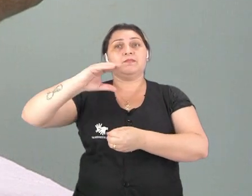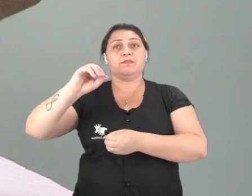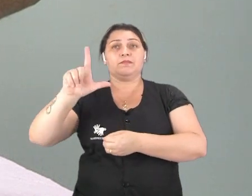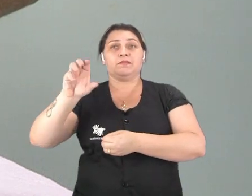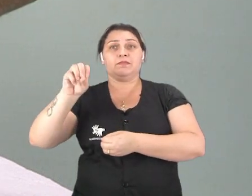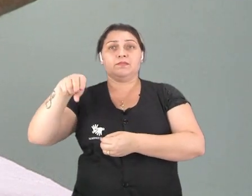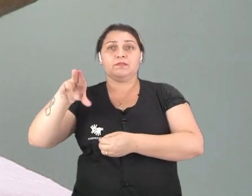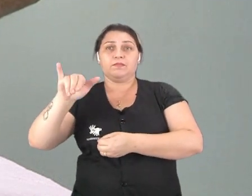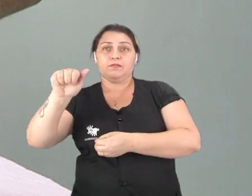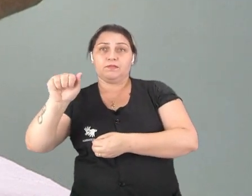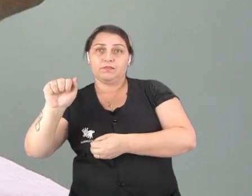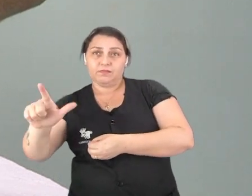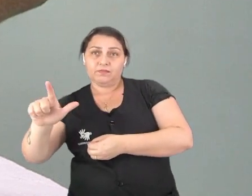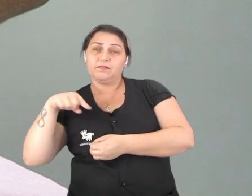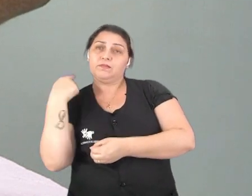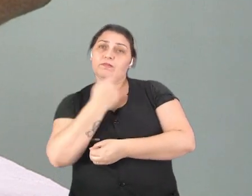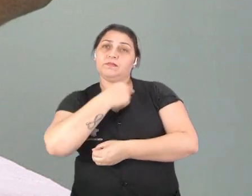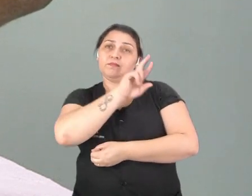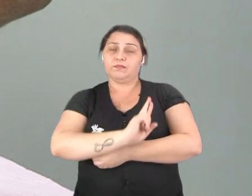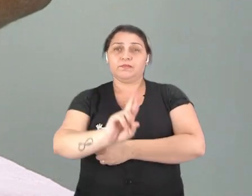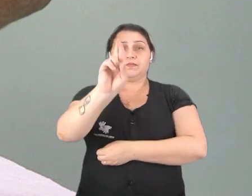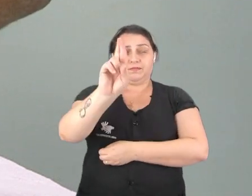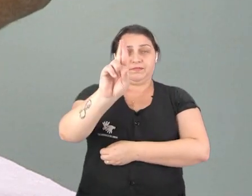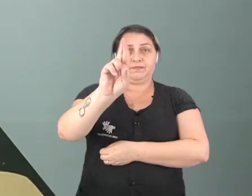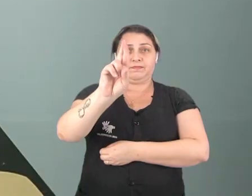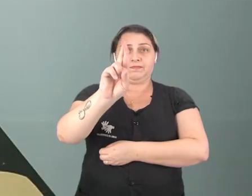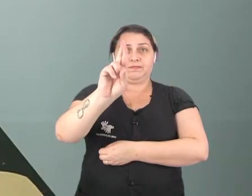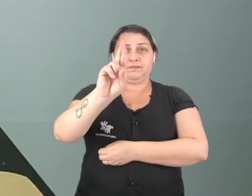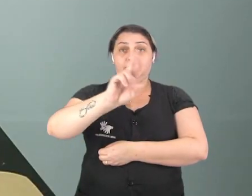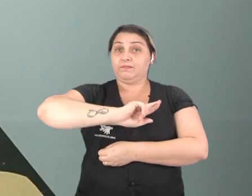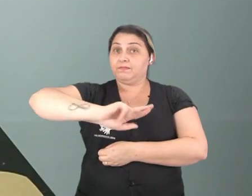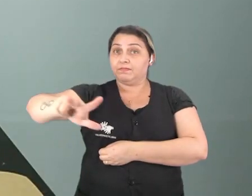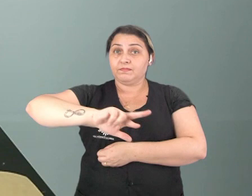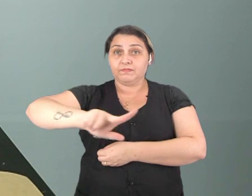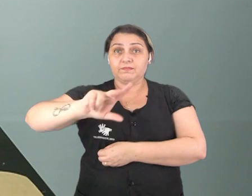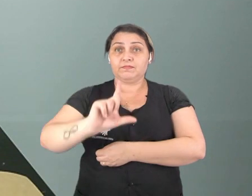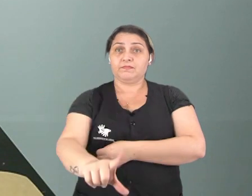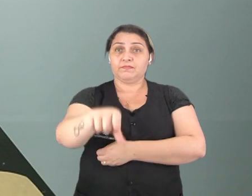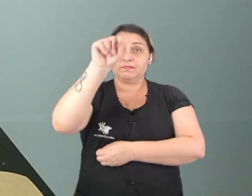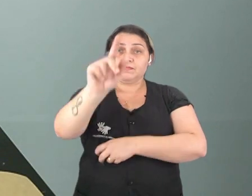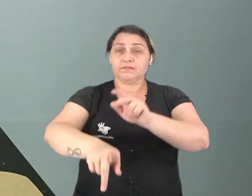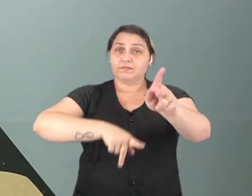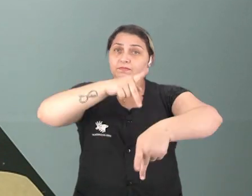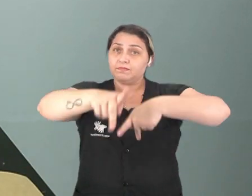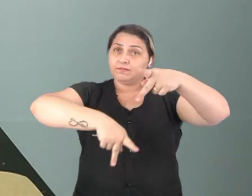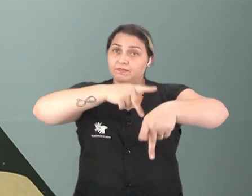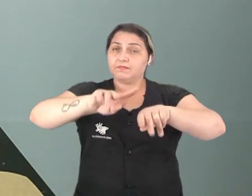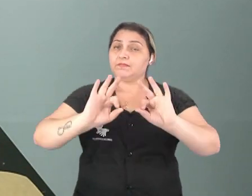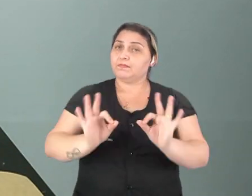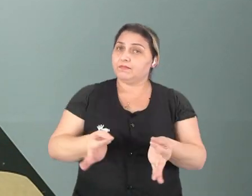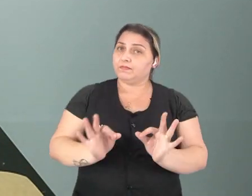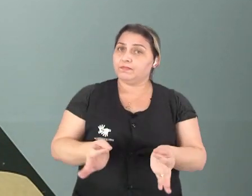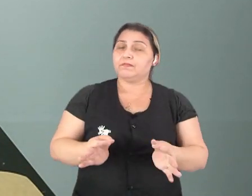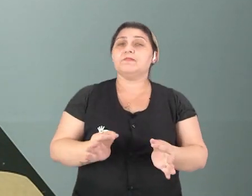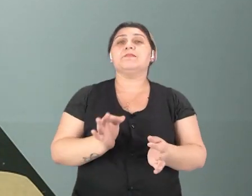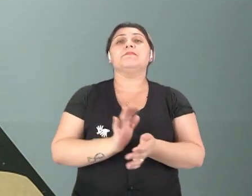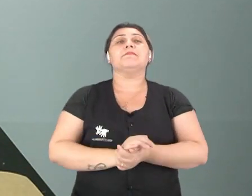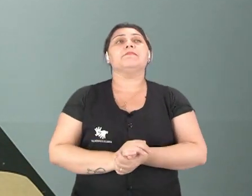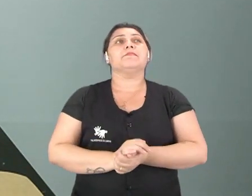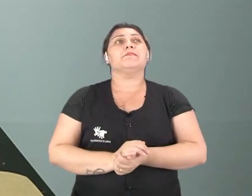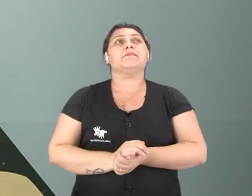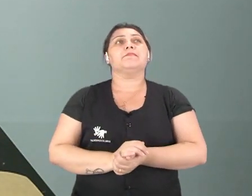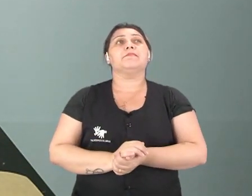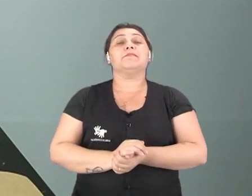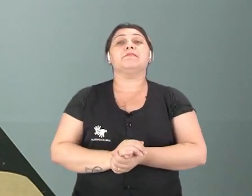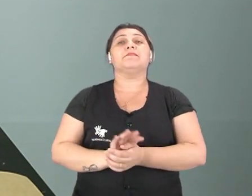Nesse período, o nosso representante, ele não era, né, eleito pelo povo, certo? E ele ficava